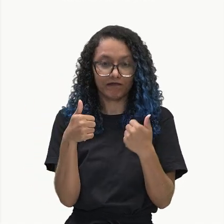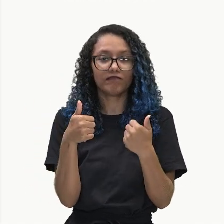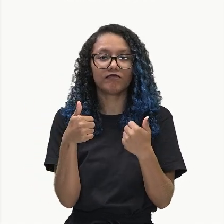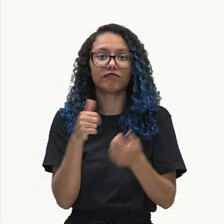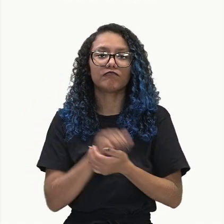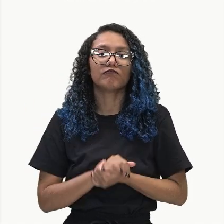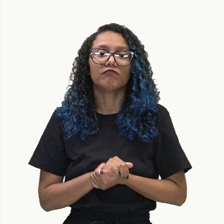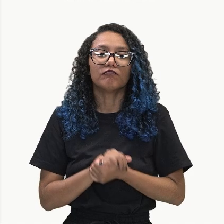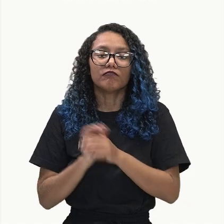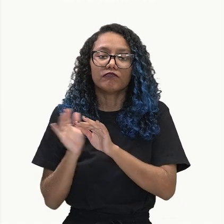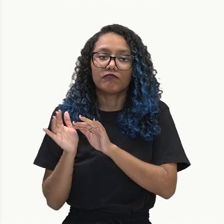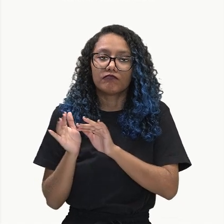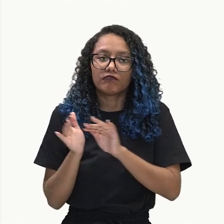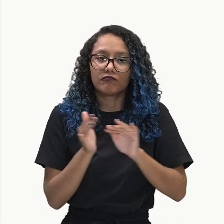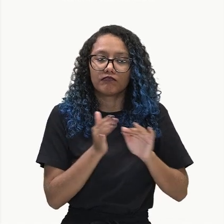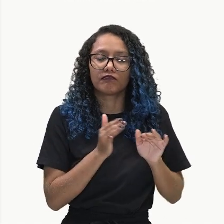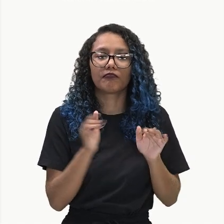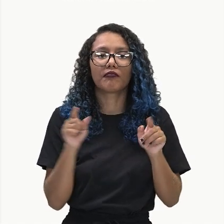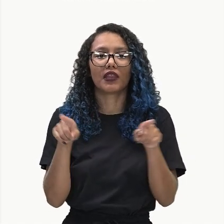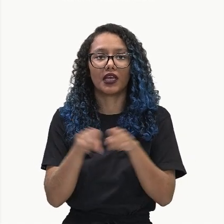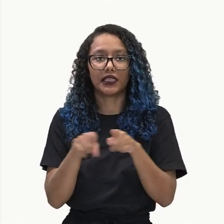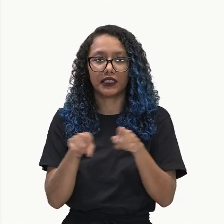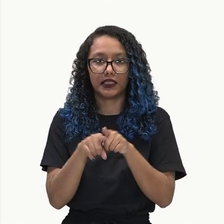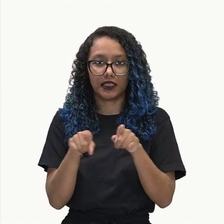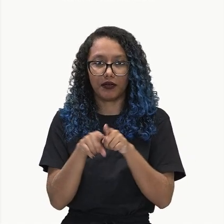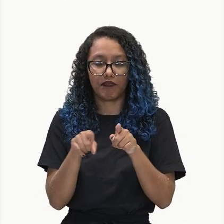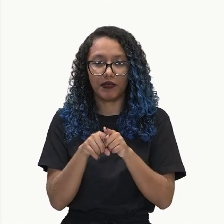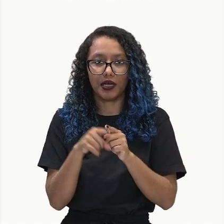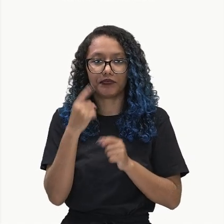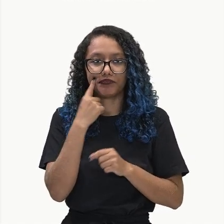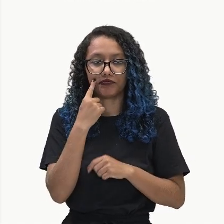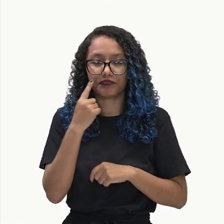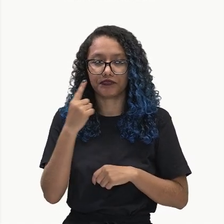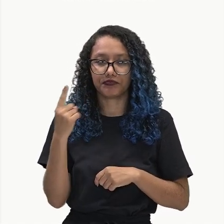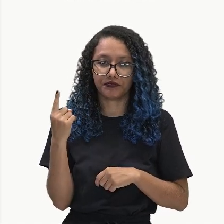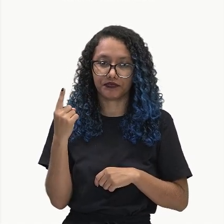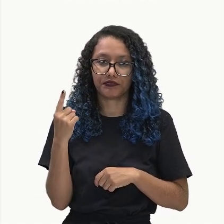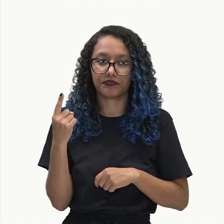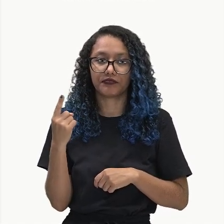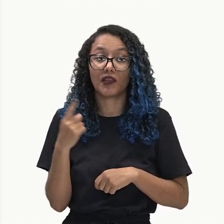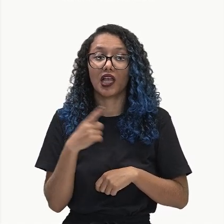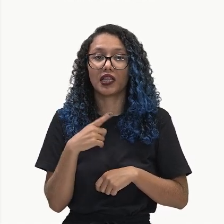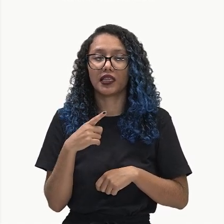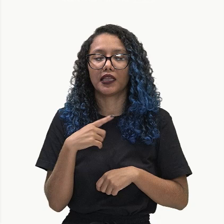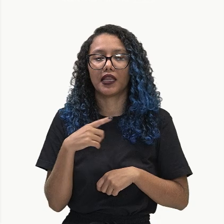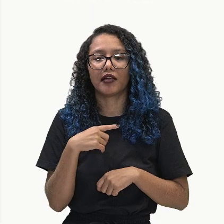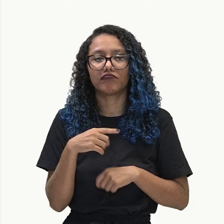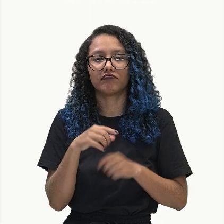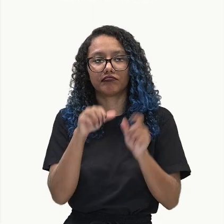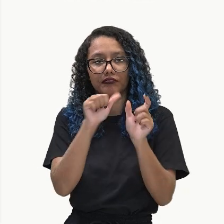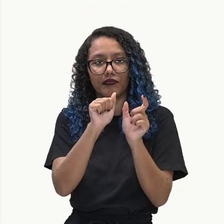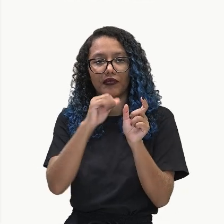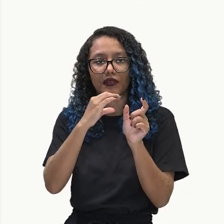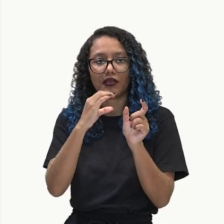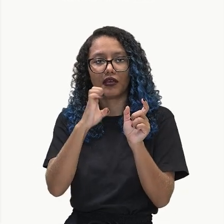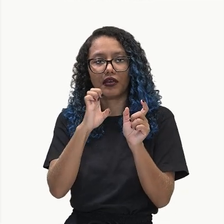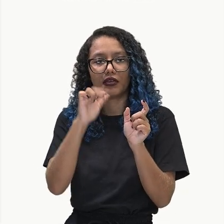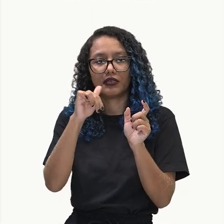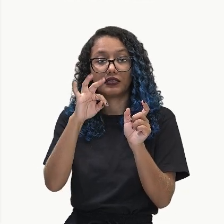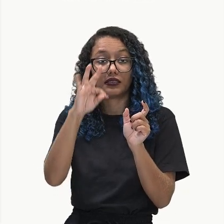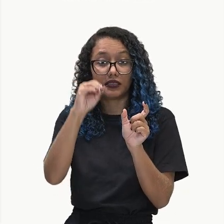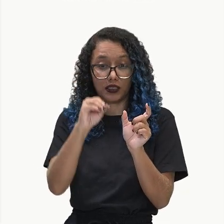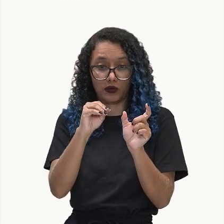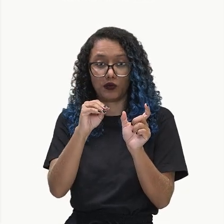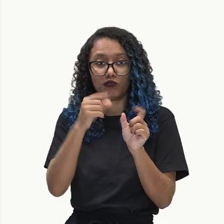Outra coisa é que sempre llevan tilde, ou seja, acento. Tilde é acento. No espanhol a gente pode